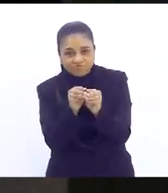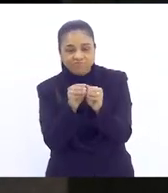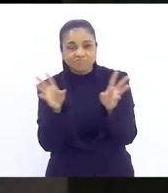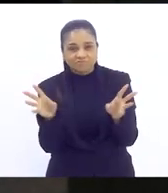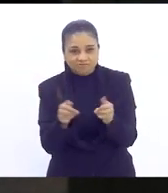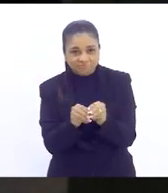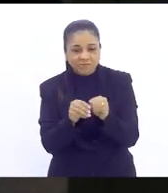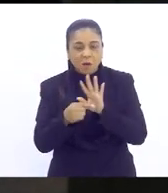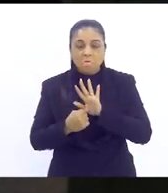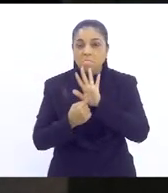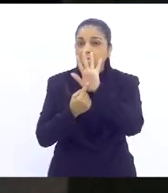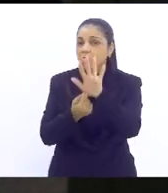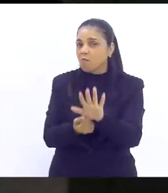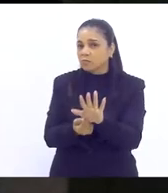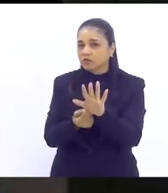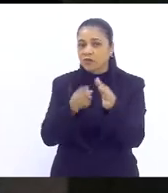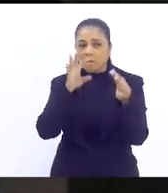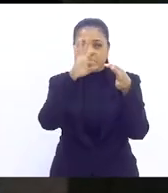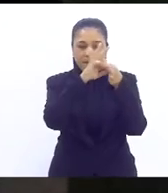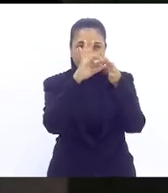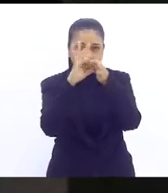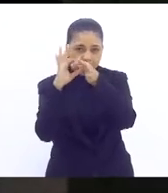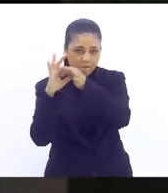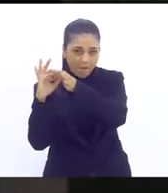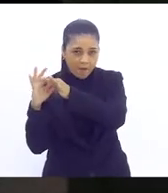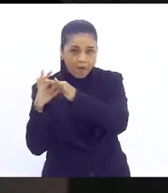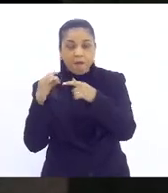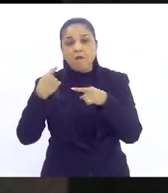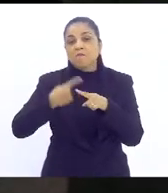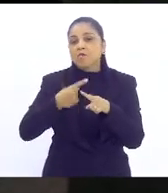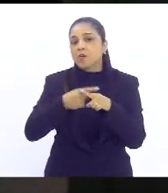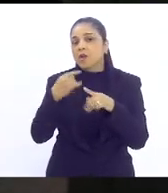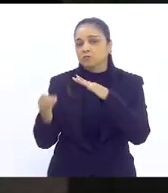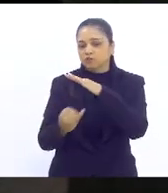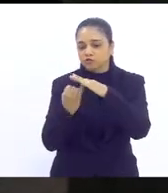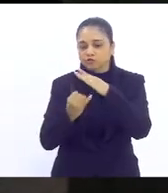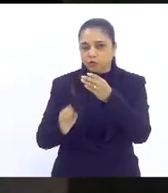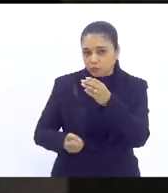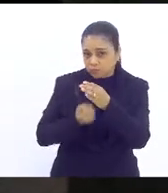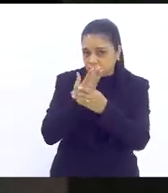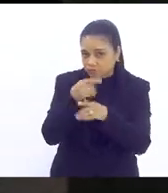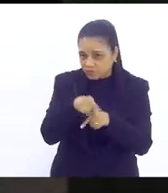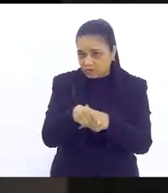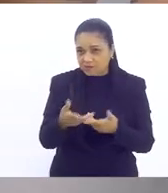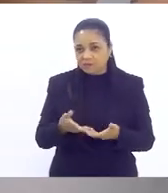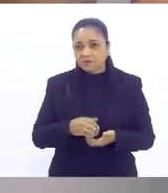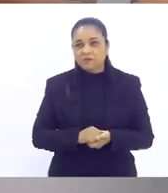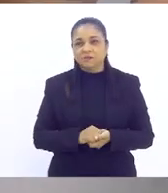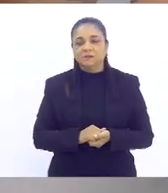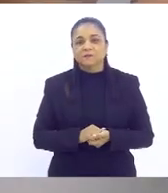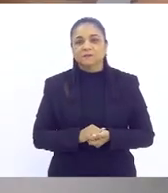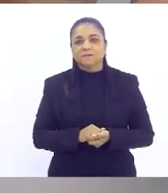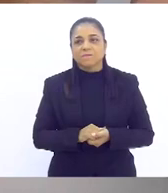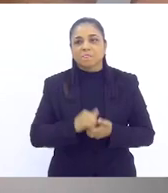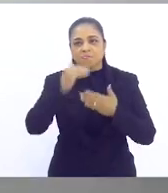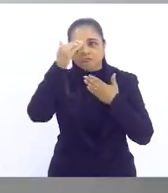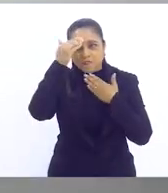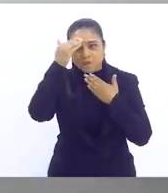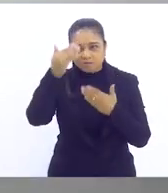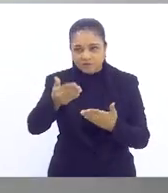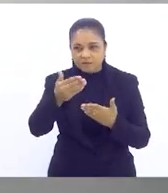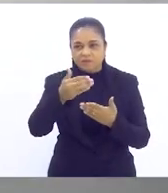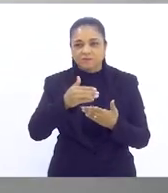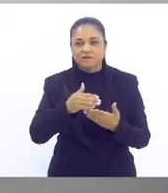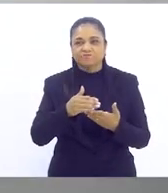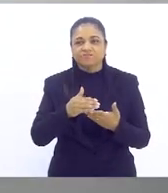mostrar um pouco do que porque do Instituto né acho que a gente a gente está falando